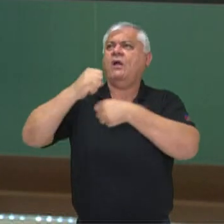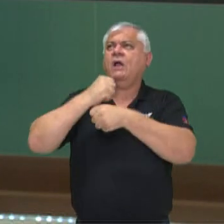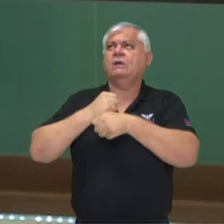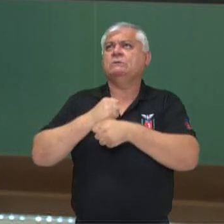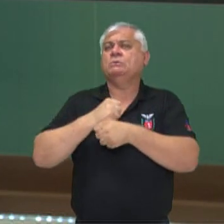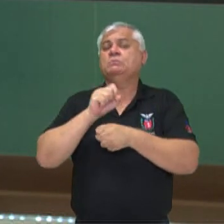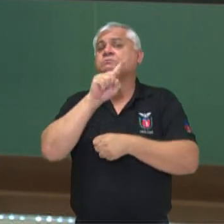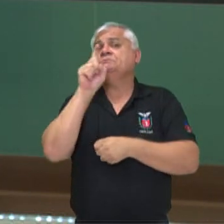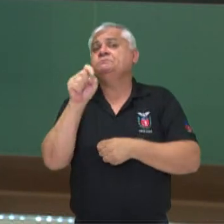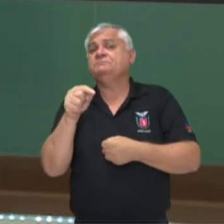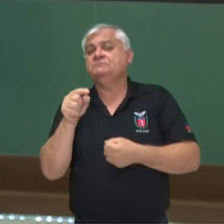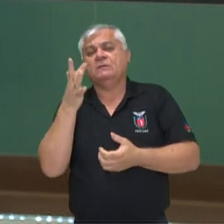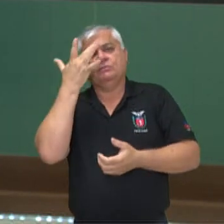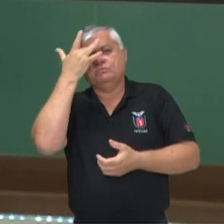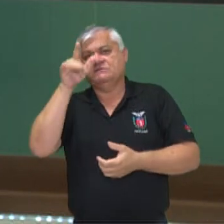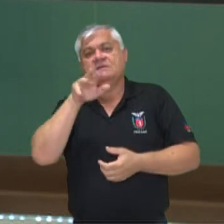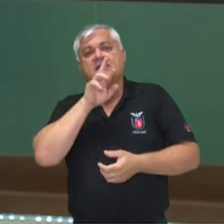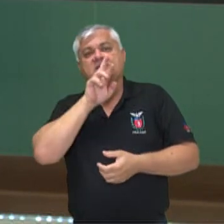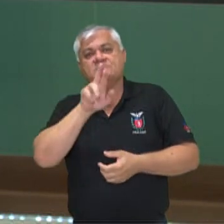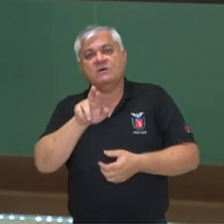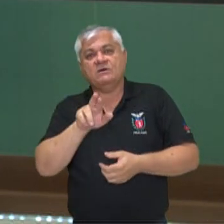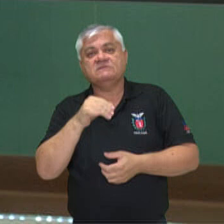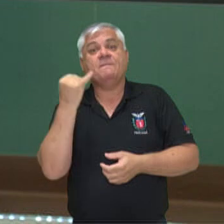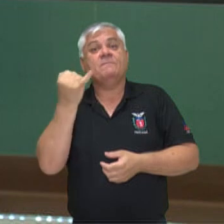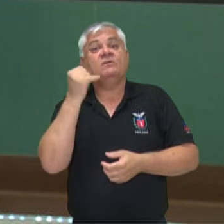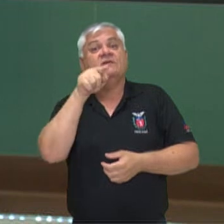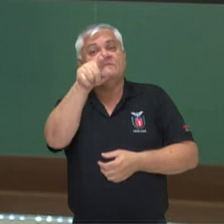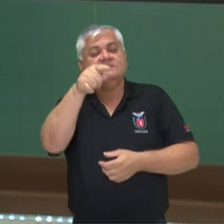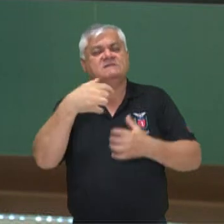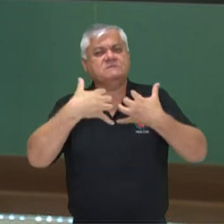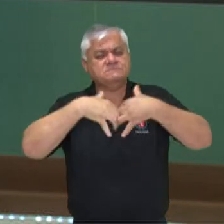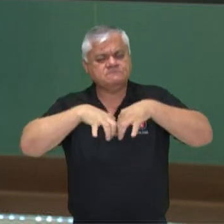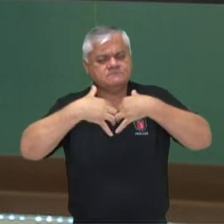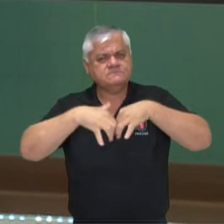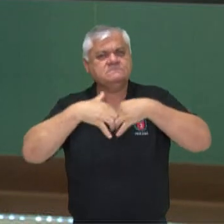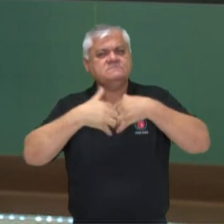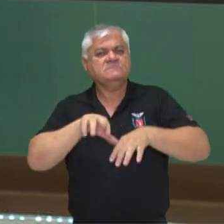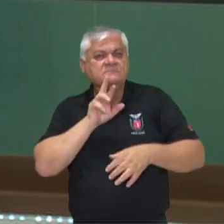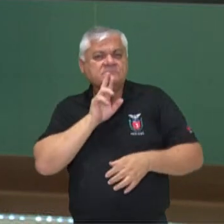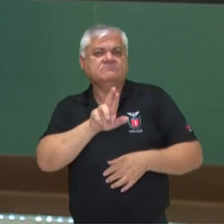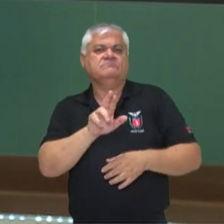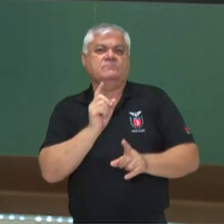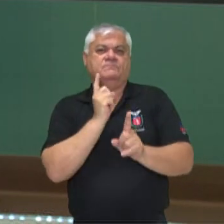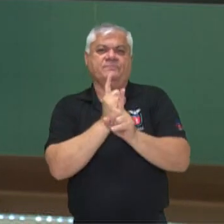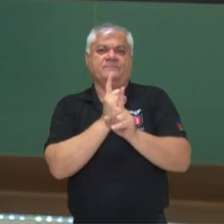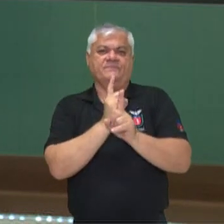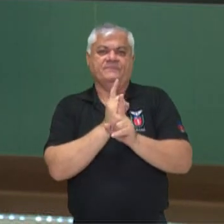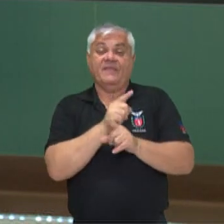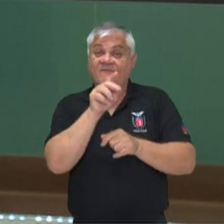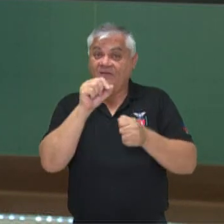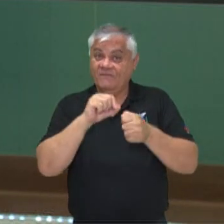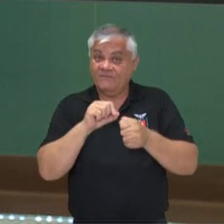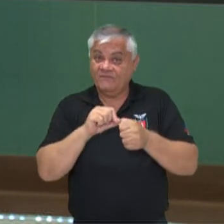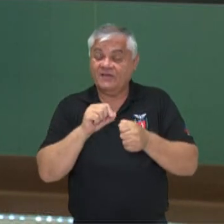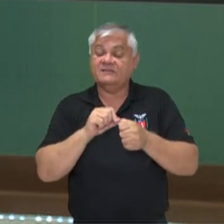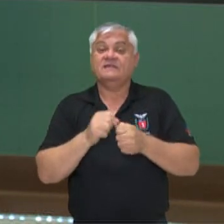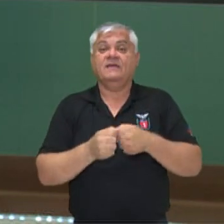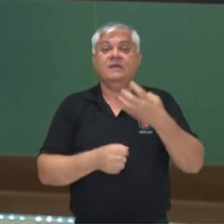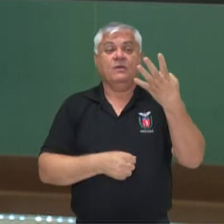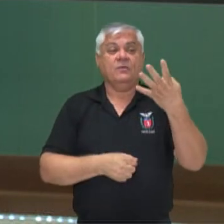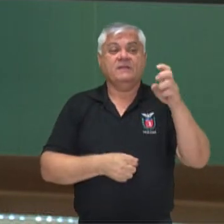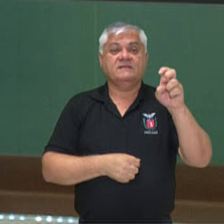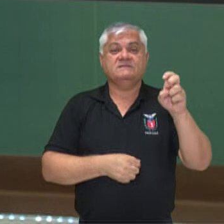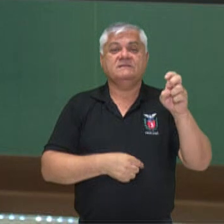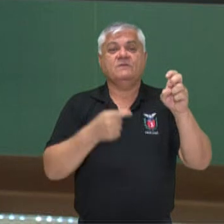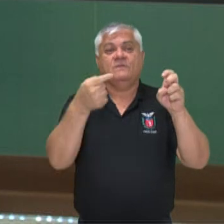teriam? Não importa o resultado, importa a conta que você faz para chegar nesse resultado. Você vai fazer 45 menos 5.